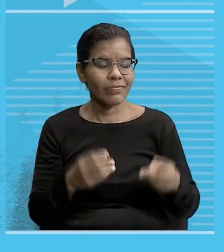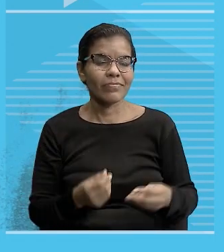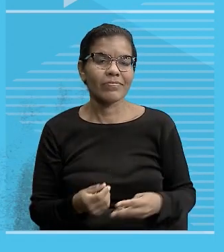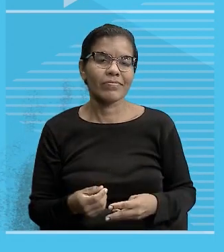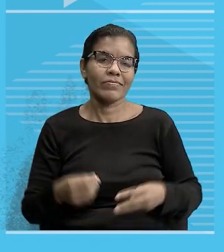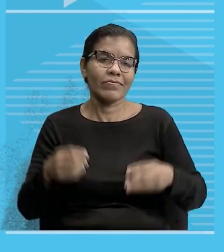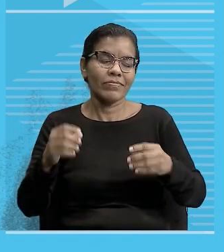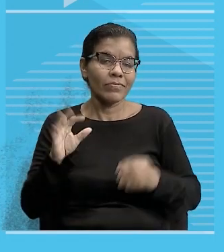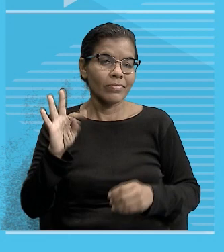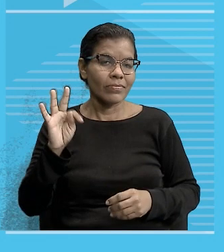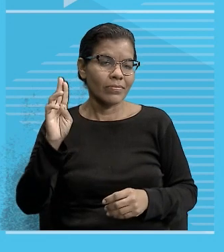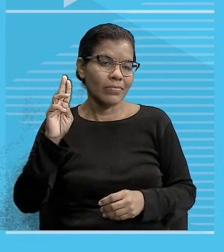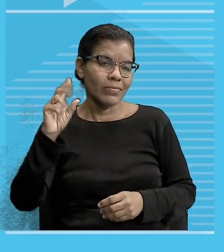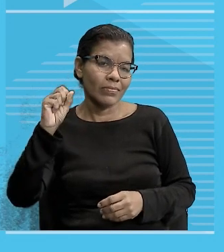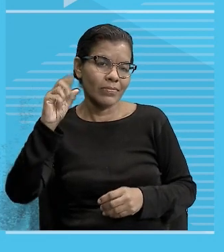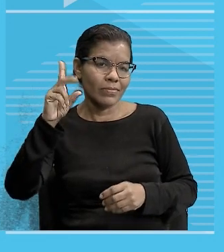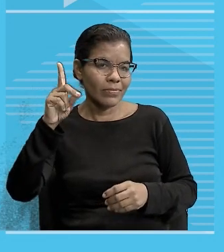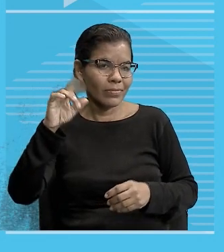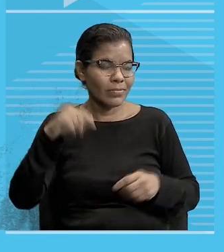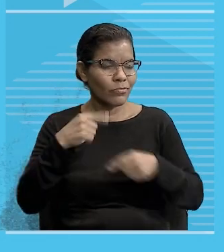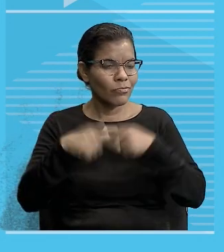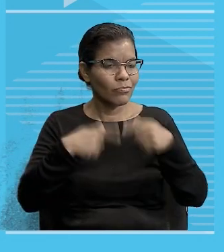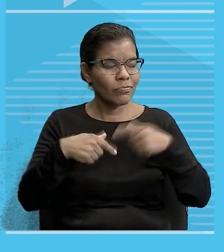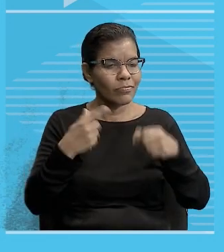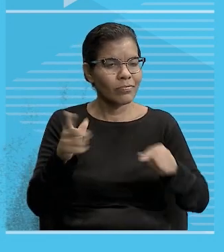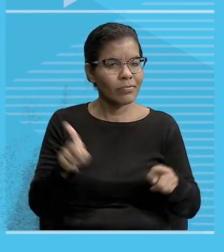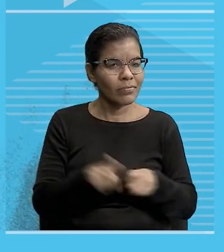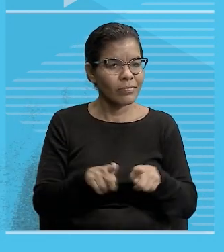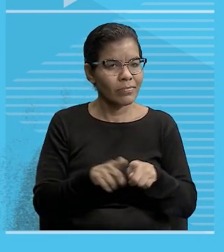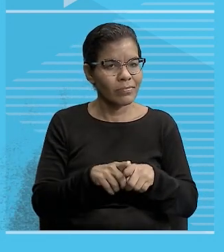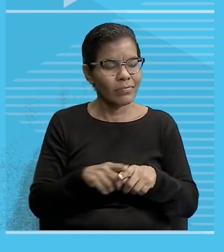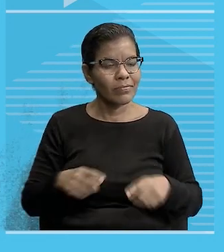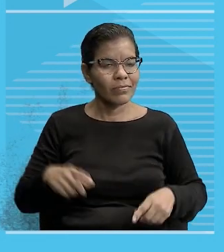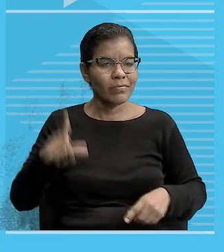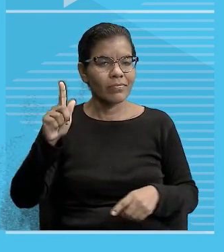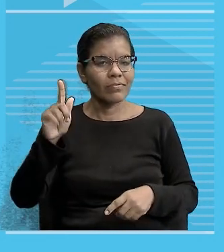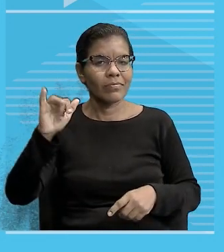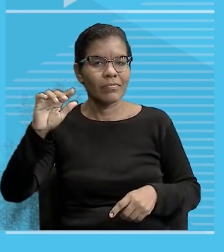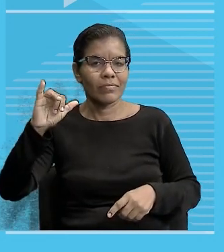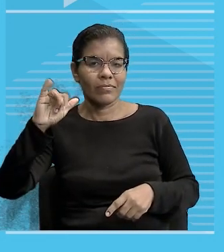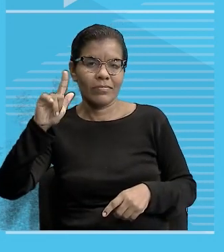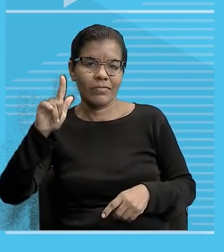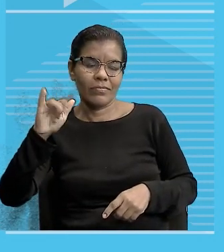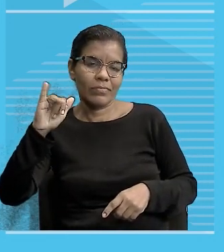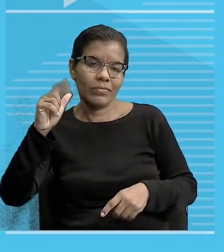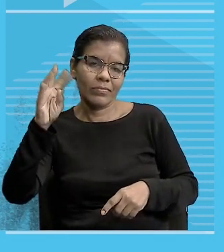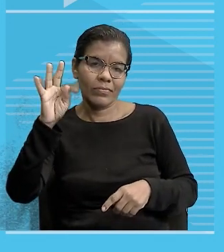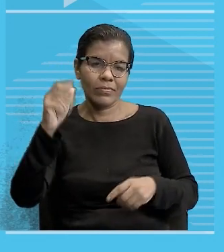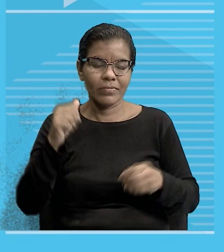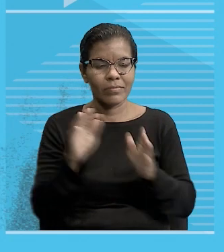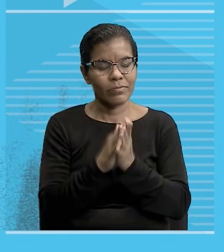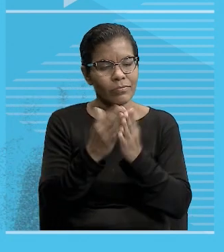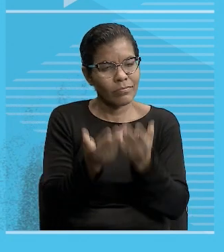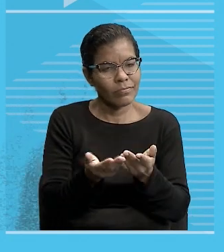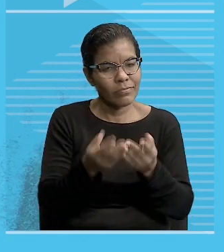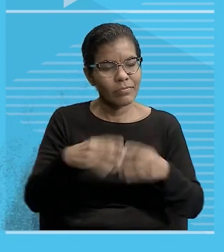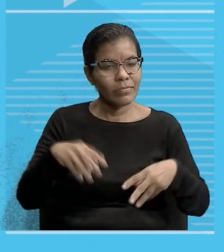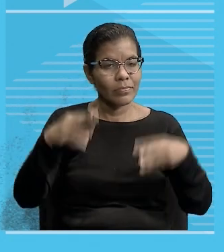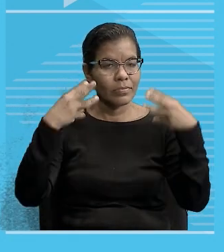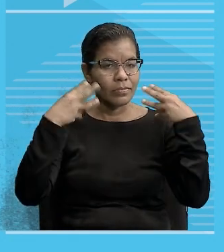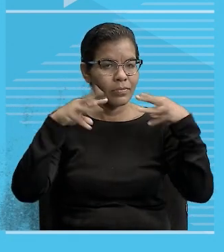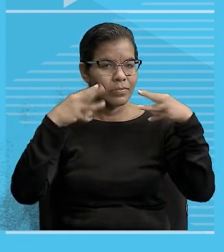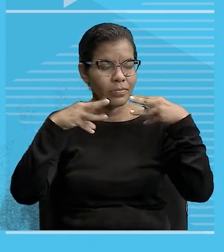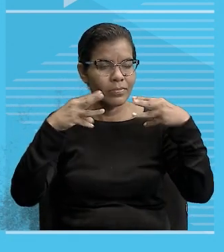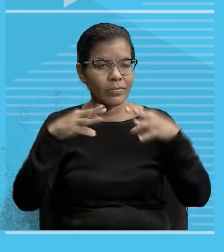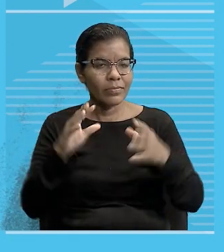tradicional e digital inspirado no livro marketing tradicional